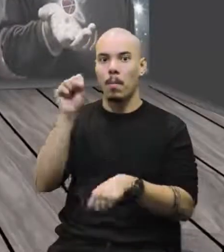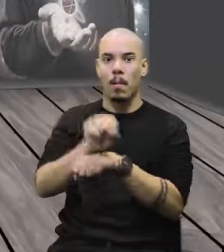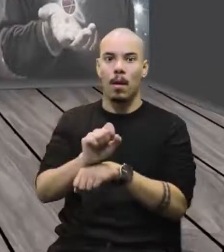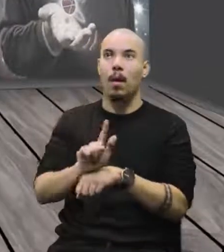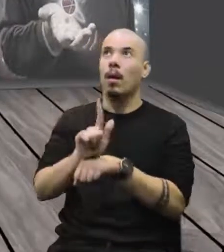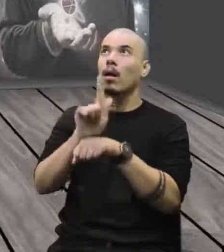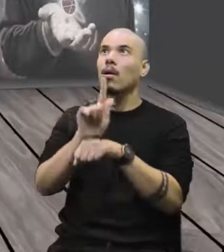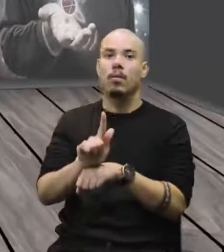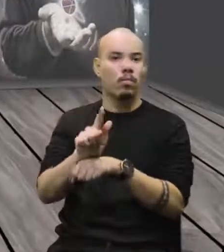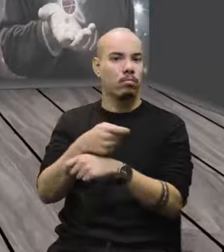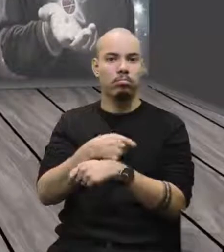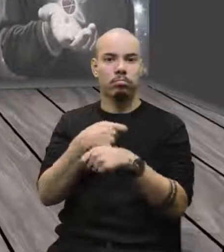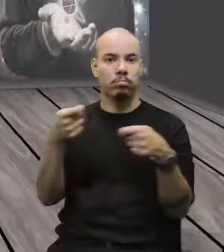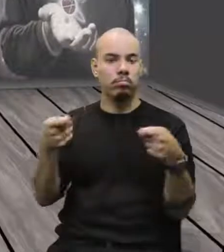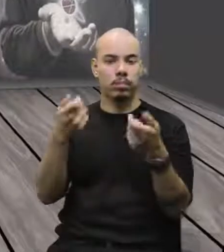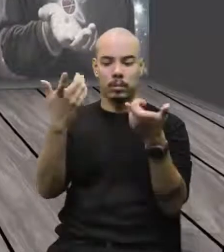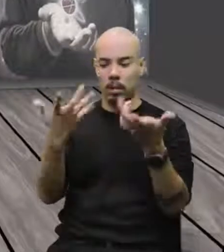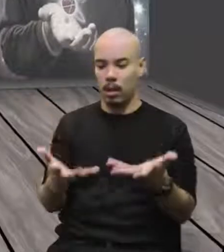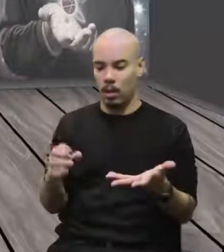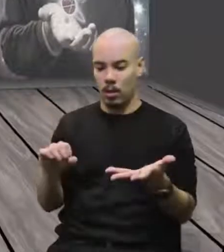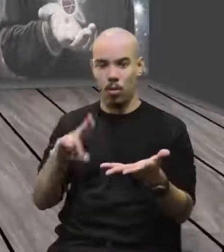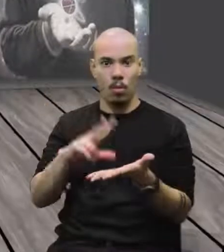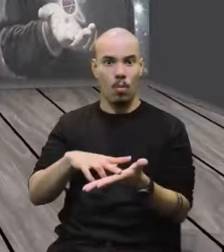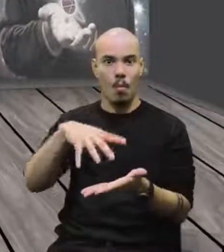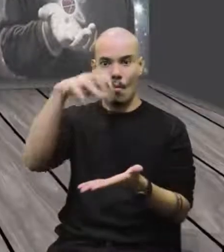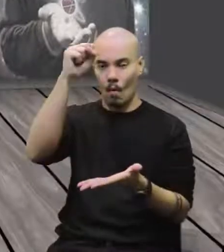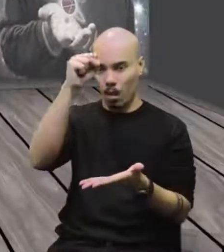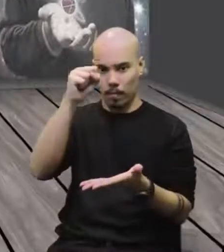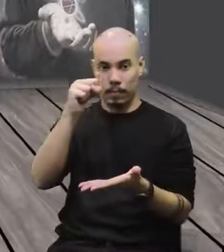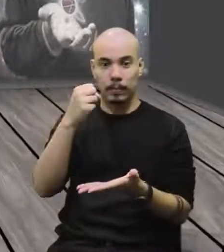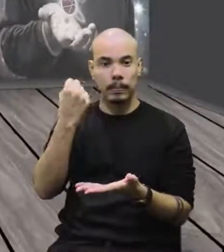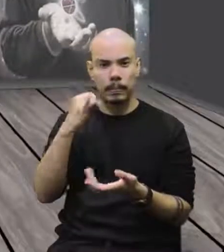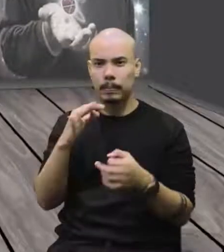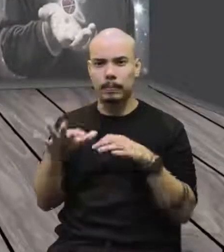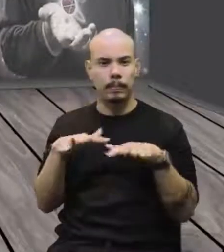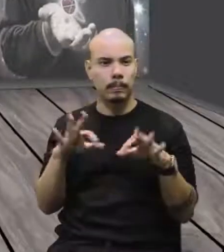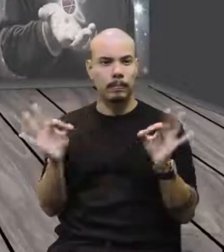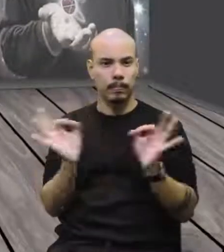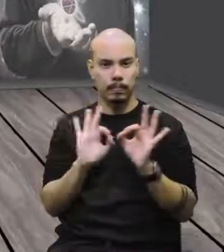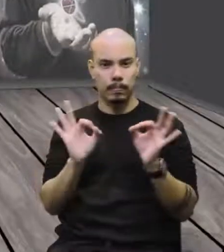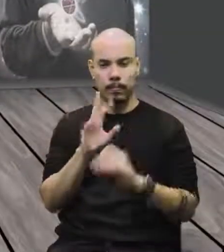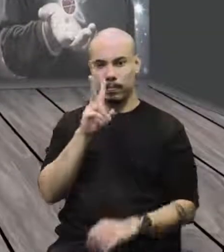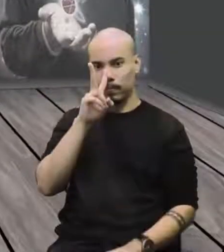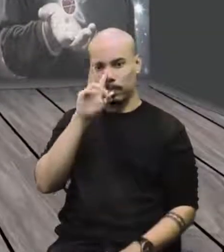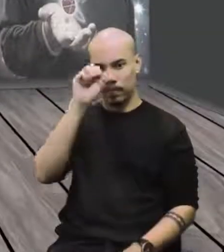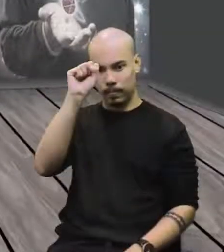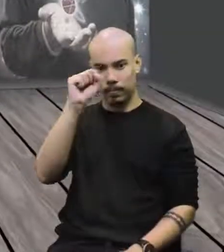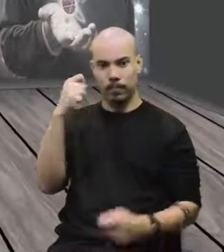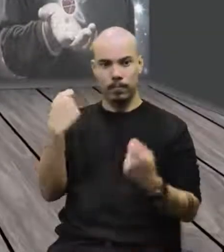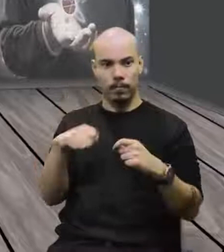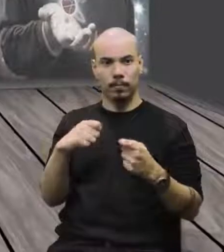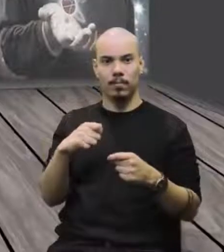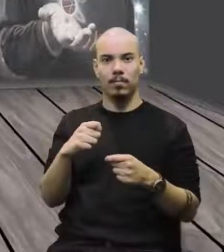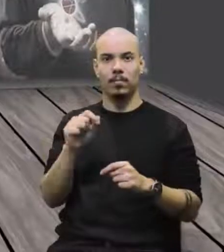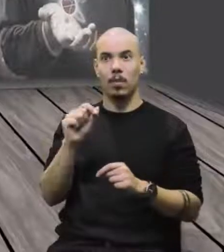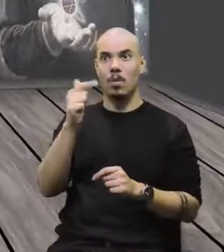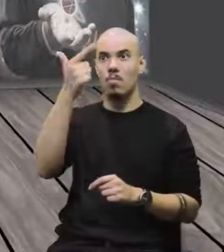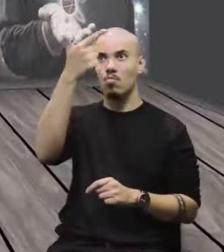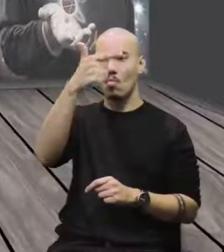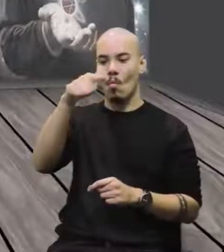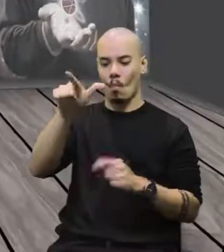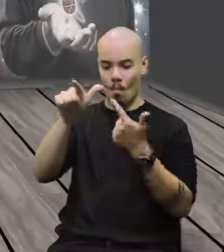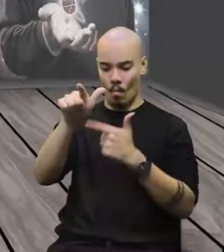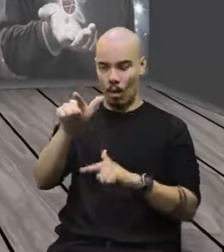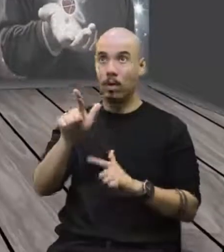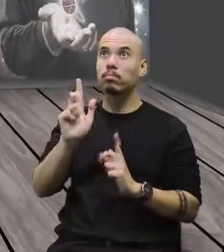parado. Justamente. Está certinho ali, sem movimento. Para não ter movimento, as forças têm que se anular. Então, a